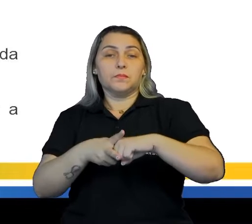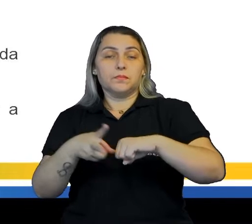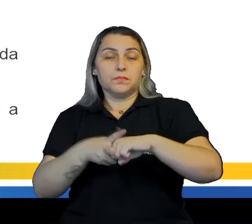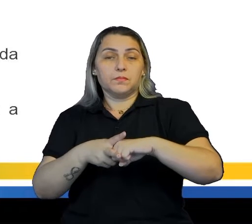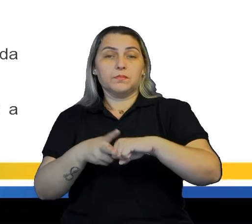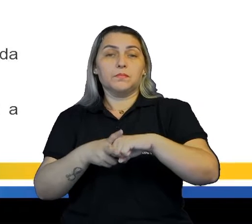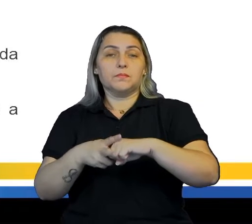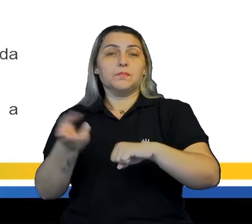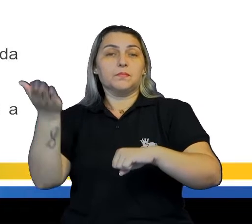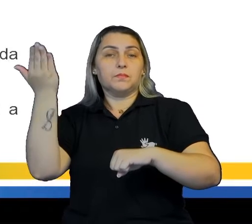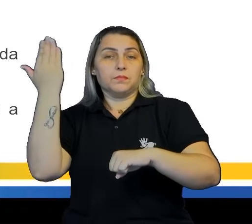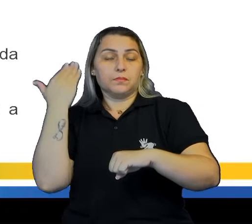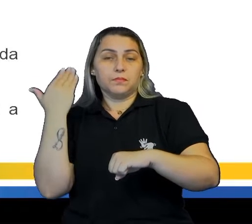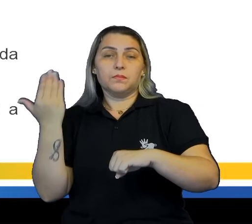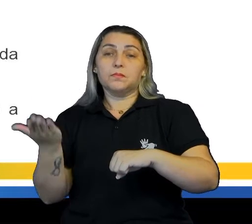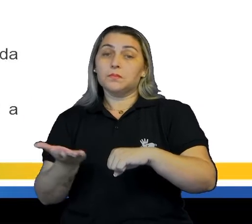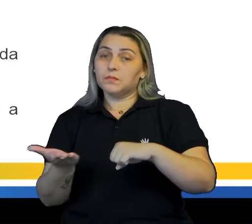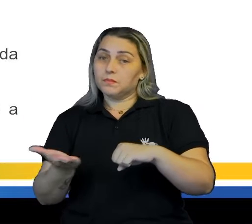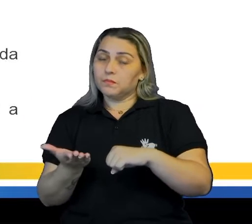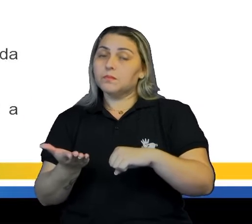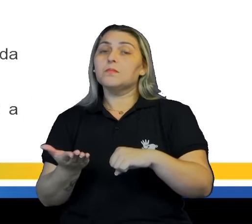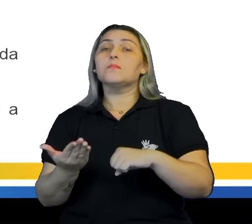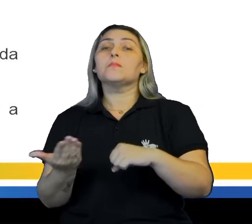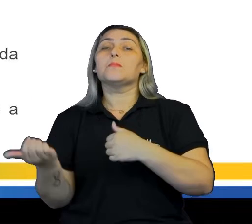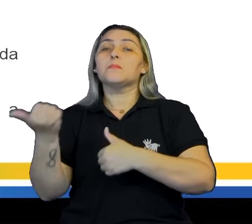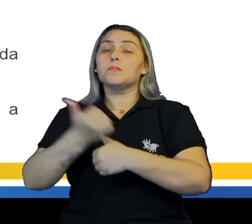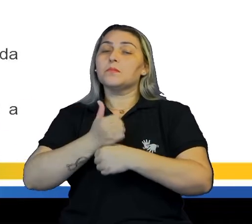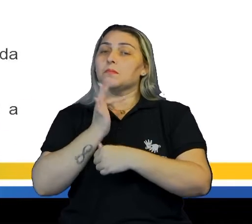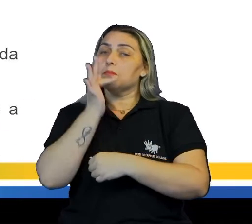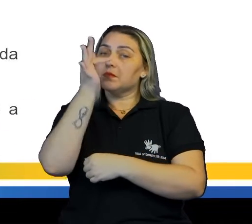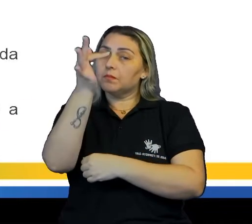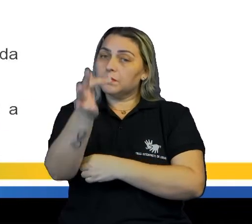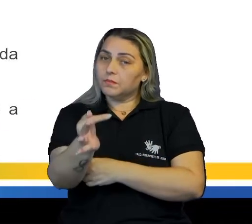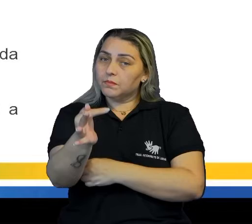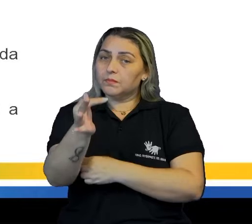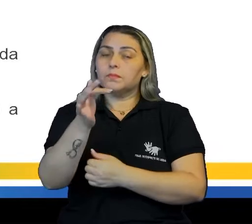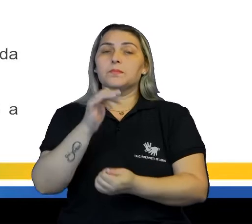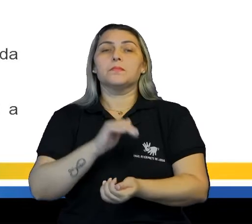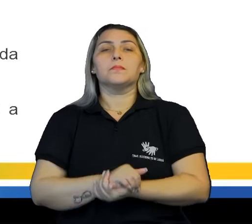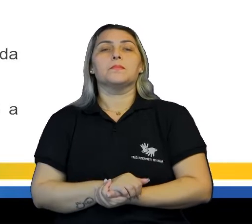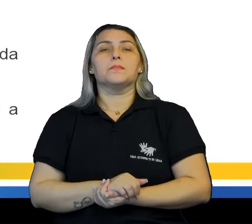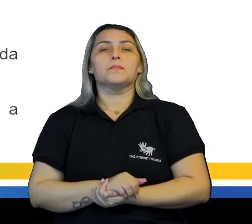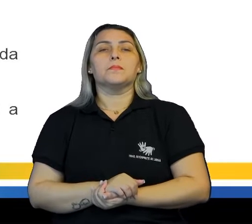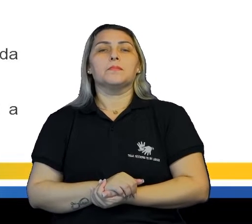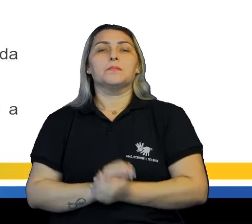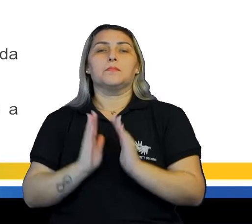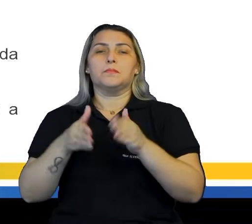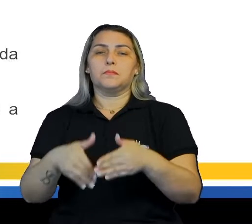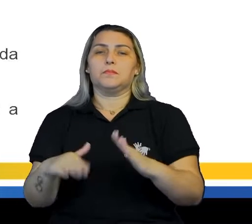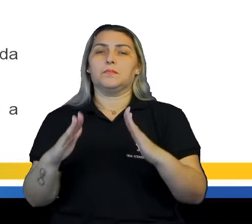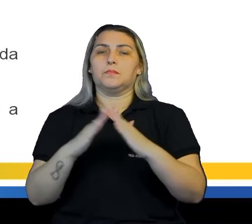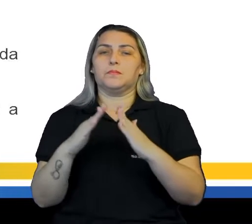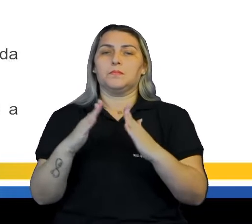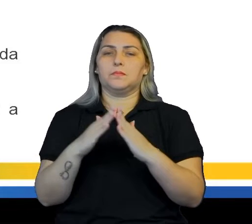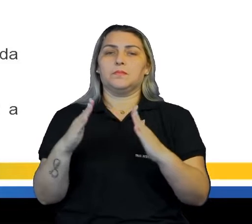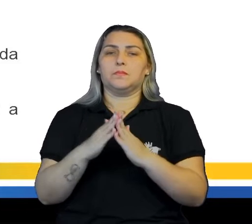no passado, com M, eles colocaram o tempo futuro, chegarão. Em casa,